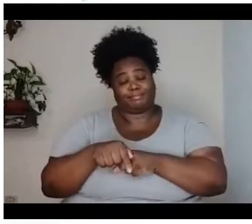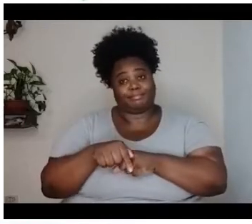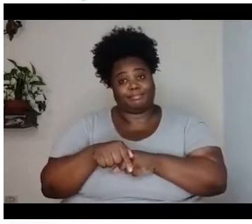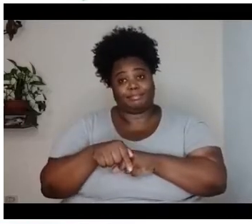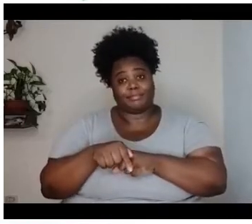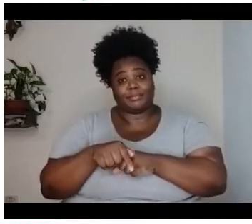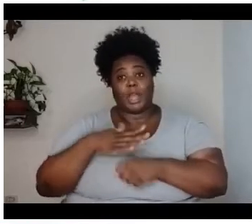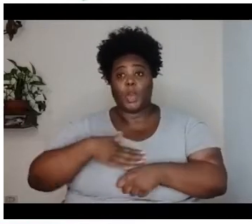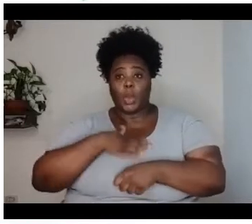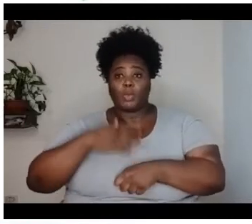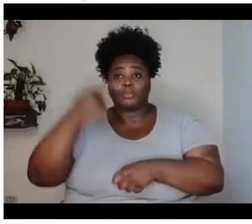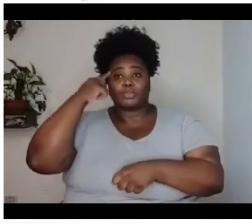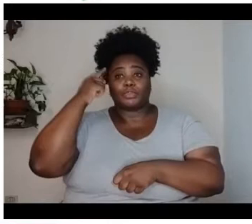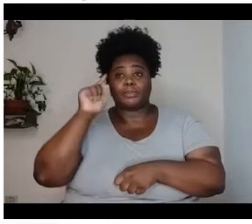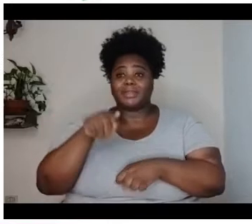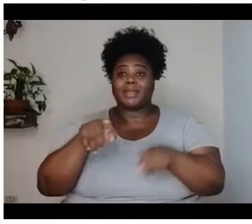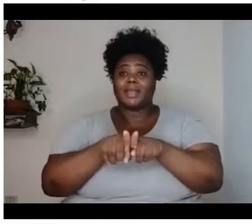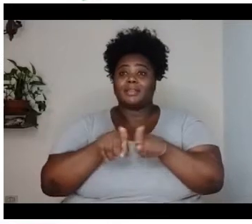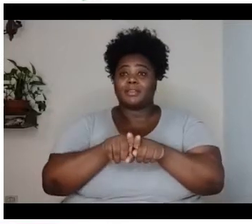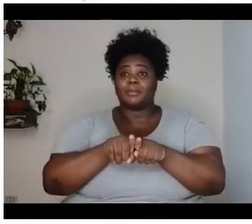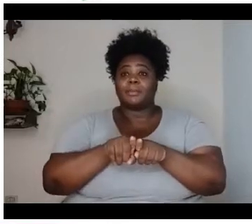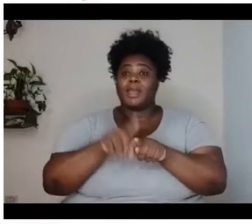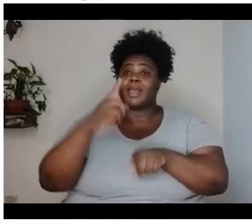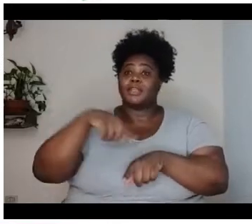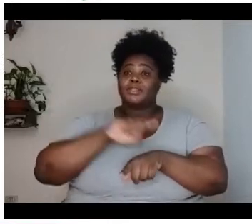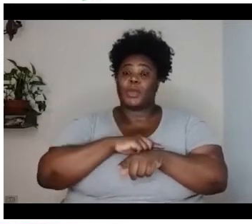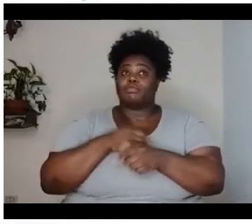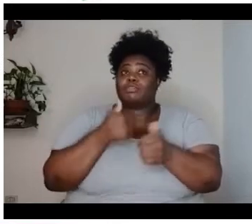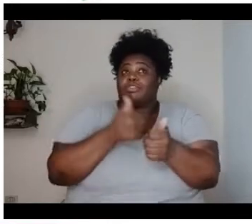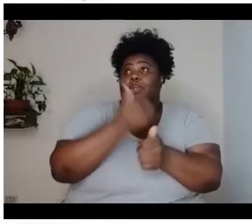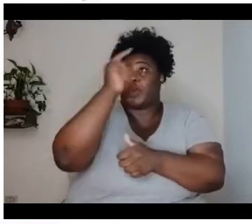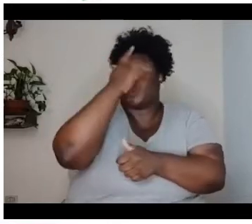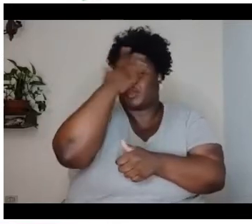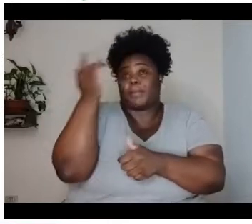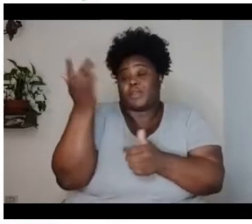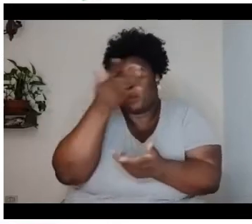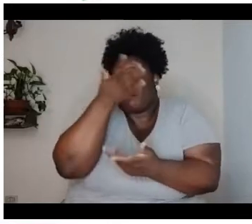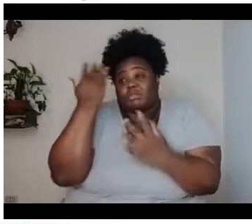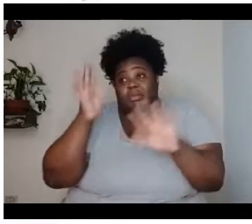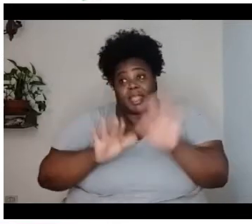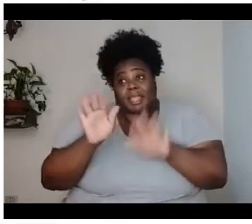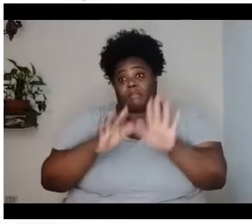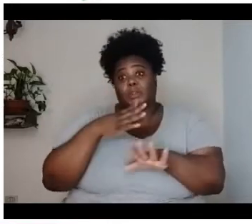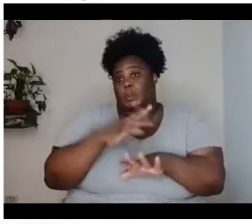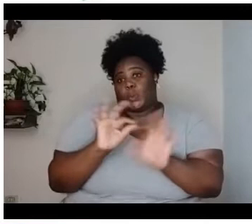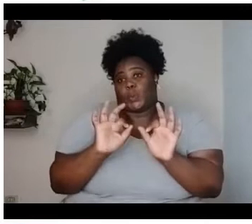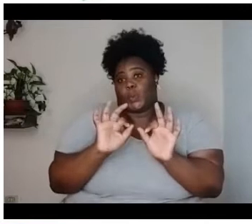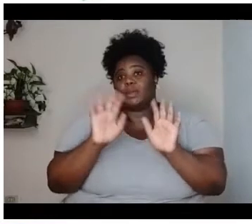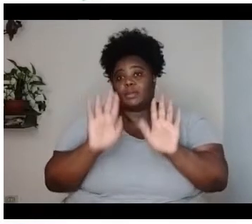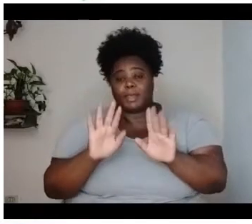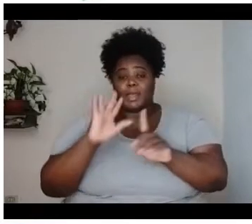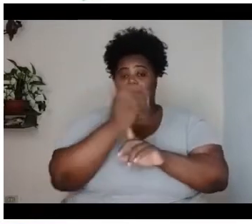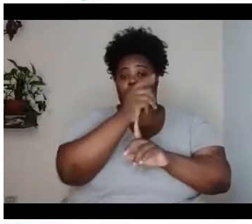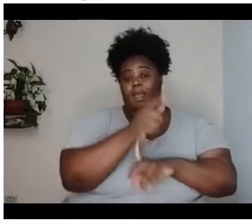gosto de pensar que exponencialmente a gente atinge e chega em outros públicos, pessoas que talvez não te conhecem, como pessoas da arte te